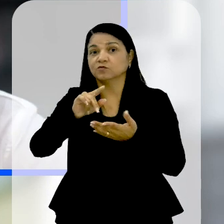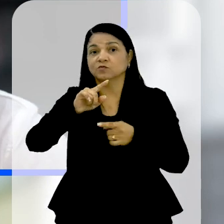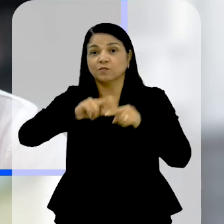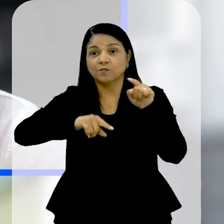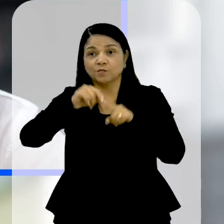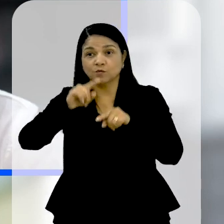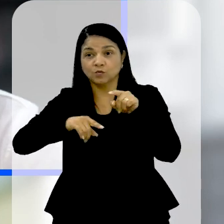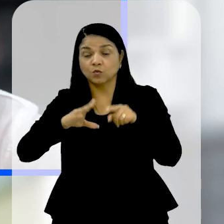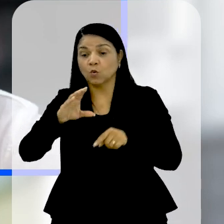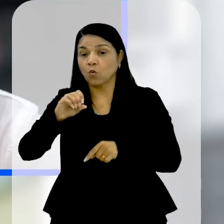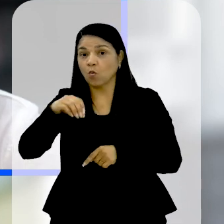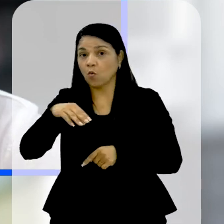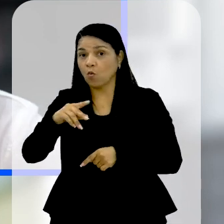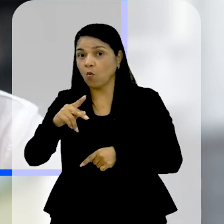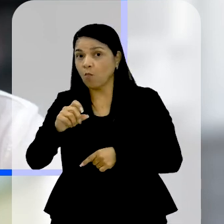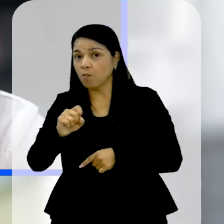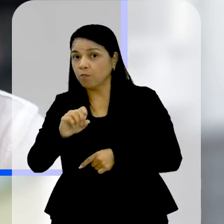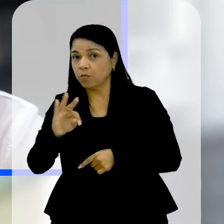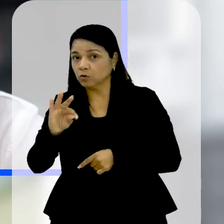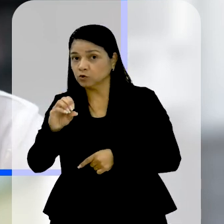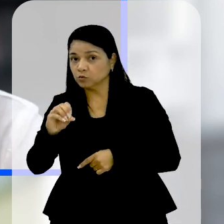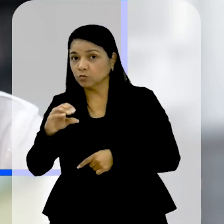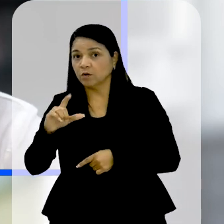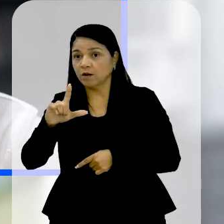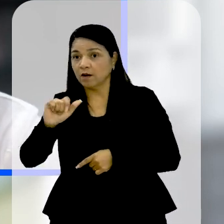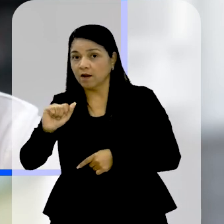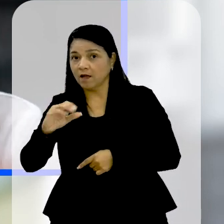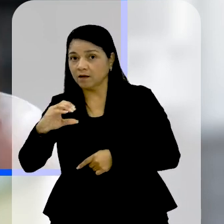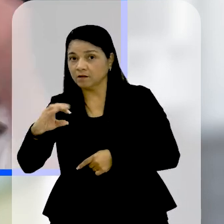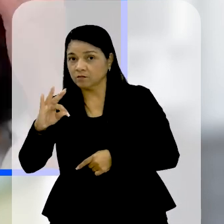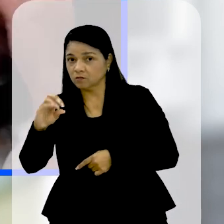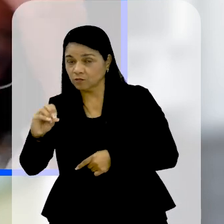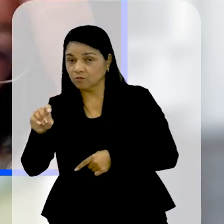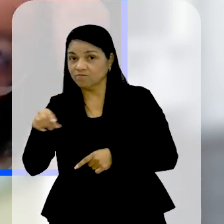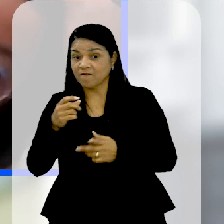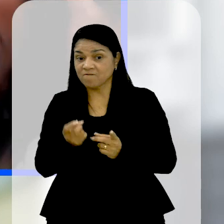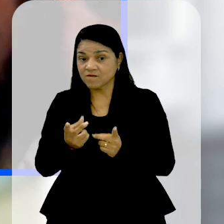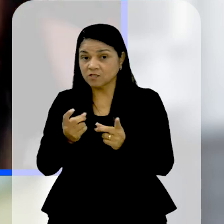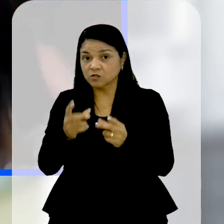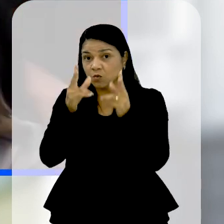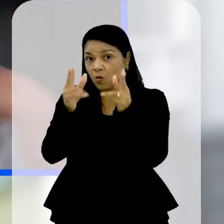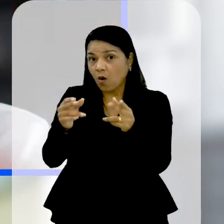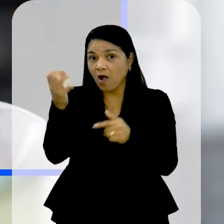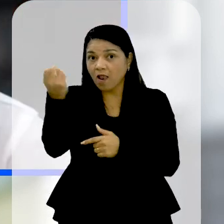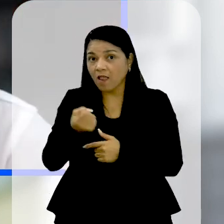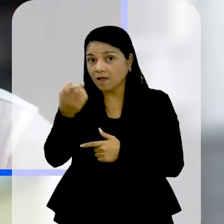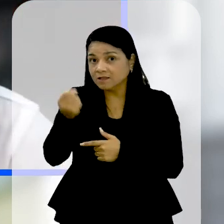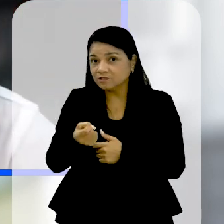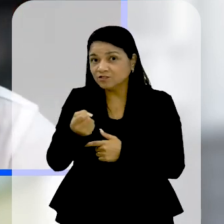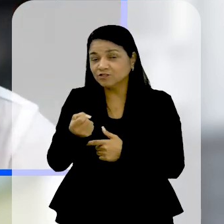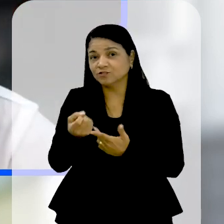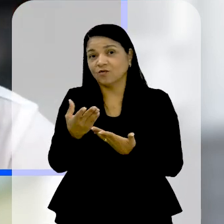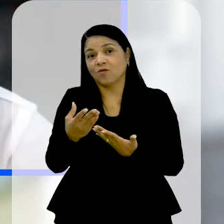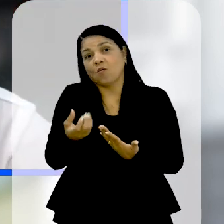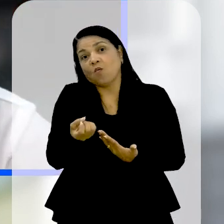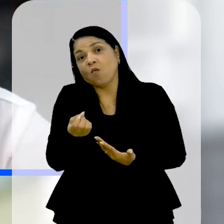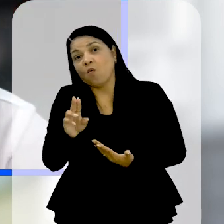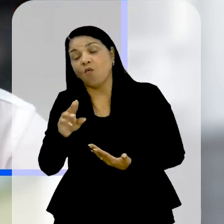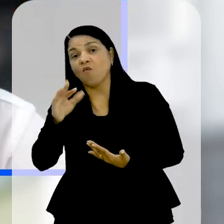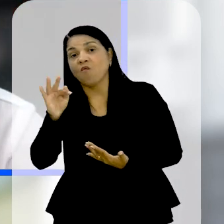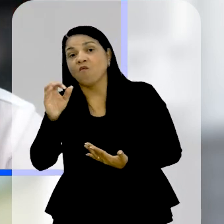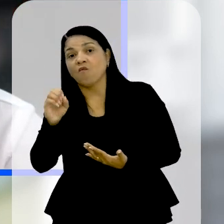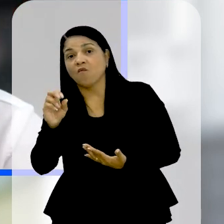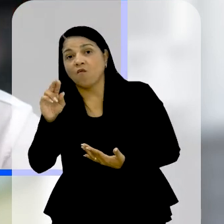um produto chamado composto lácteo. O composto lácteo ele é vendido como se fosse leite ou como se fosse fórmula